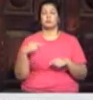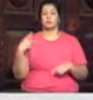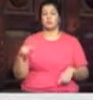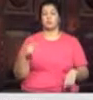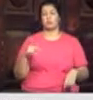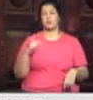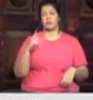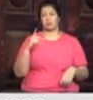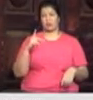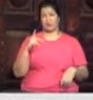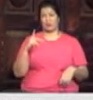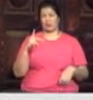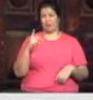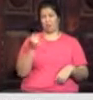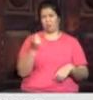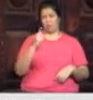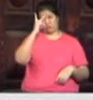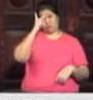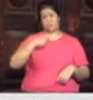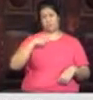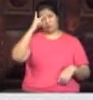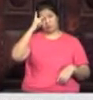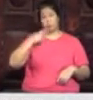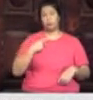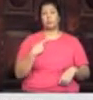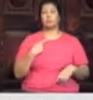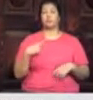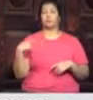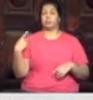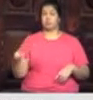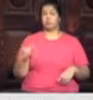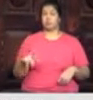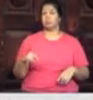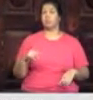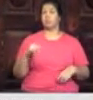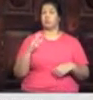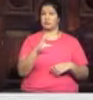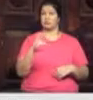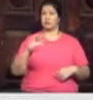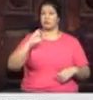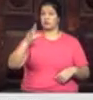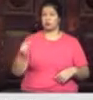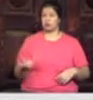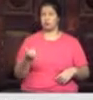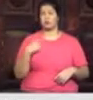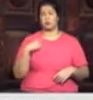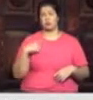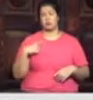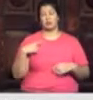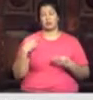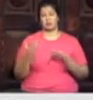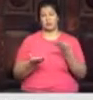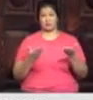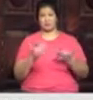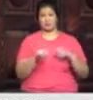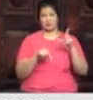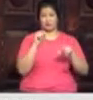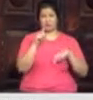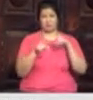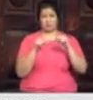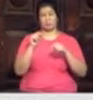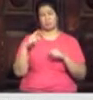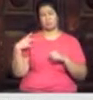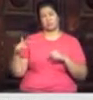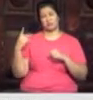recursos próprios, né, de iniciativas que a própria Fundação CCERJ desenvolve, como os exames vestibulares para selecionar alunos para os seus cursos